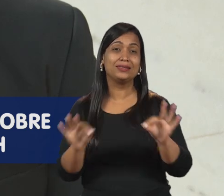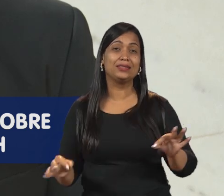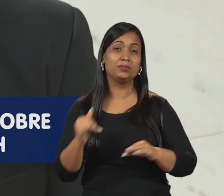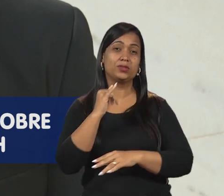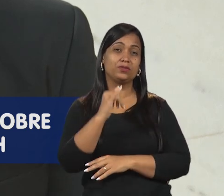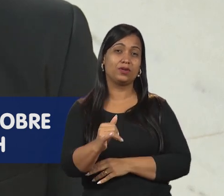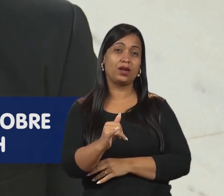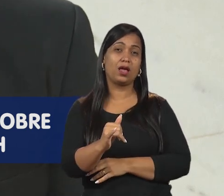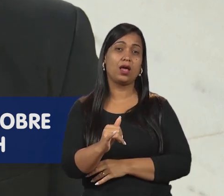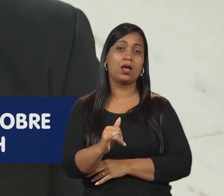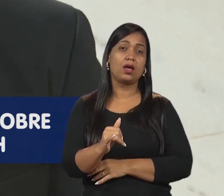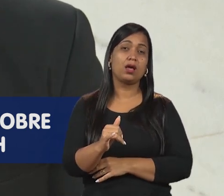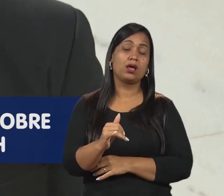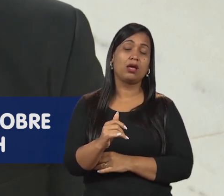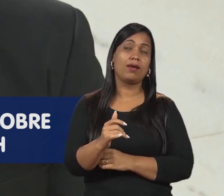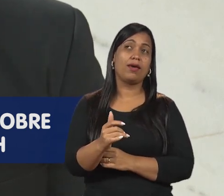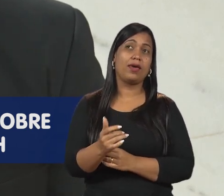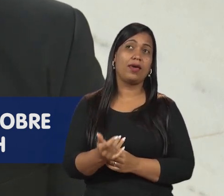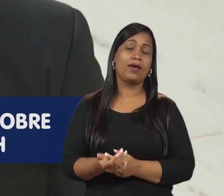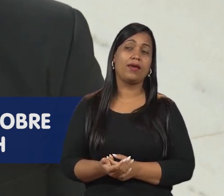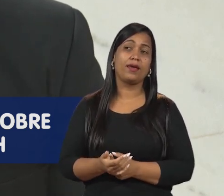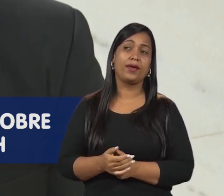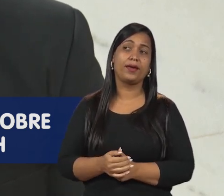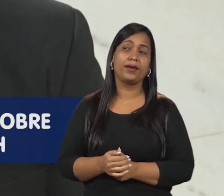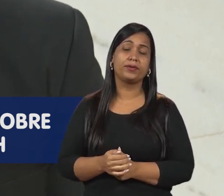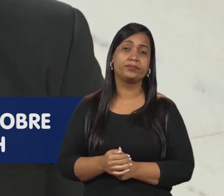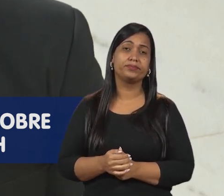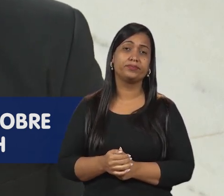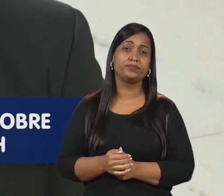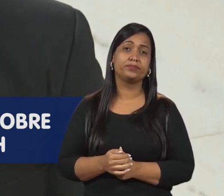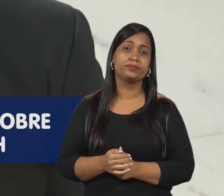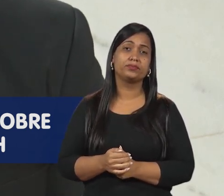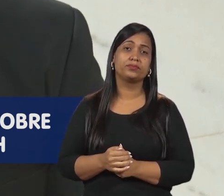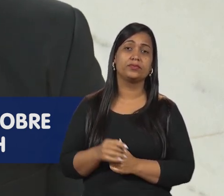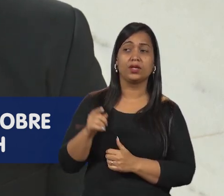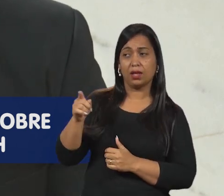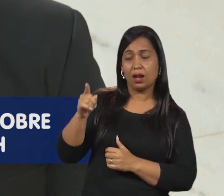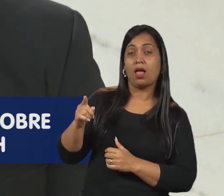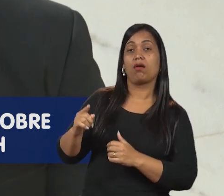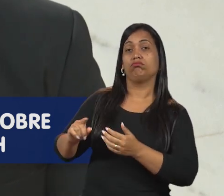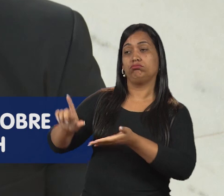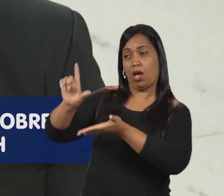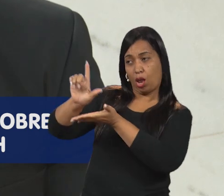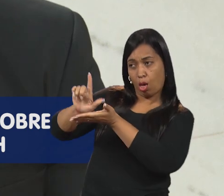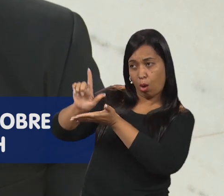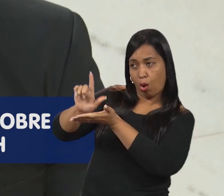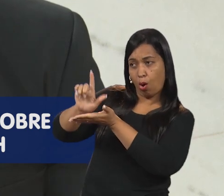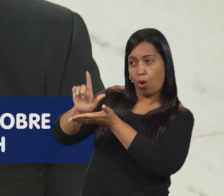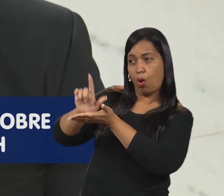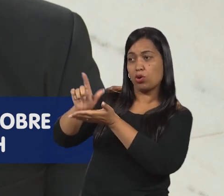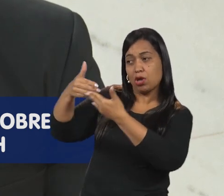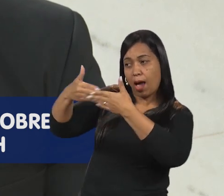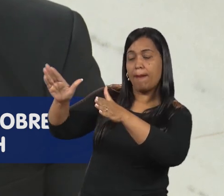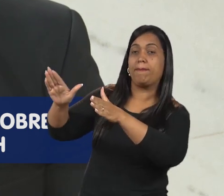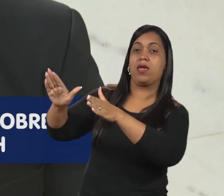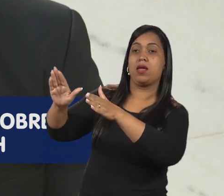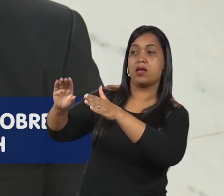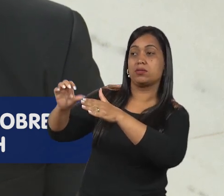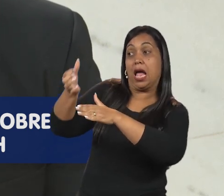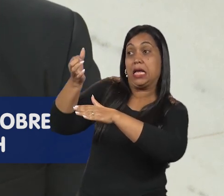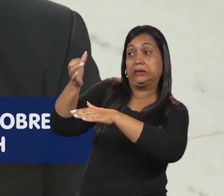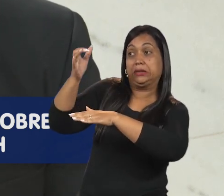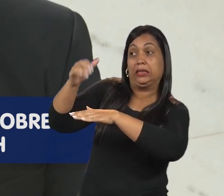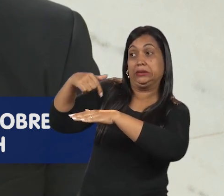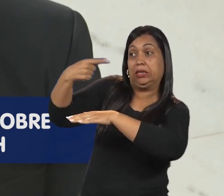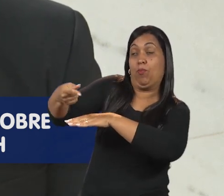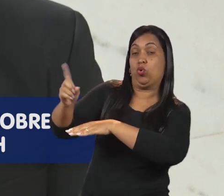simples, impossibilitar que os estabelecimentos funcionem após as 18 horas. Então, eles não poderão